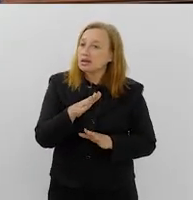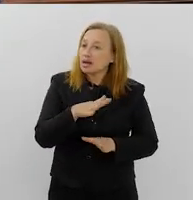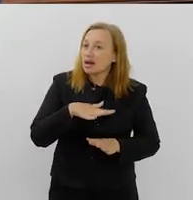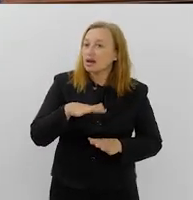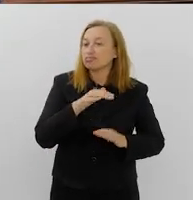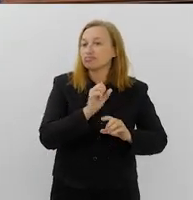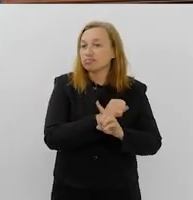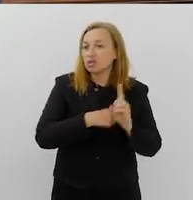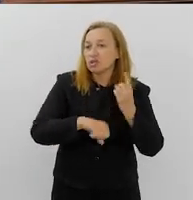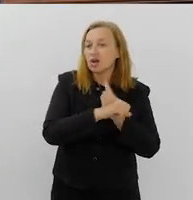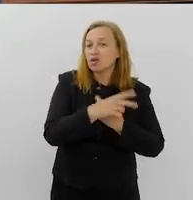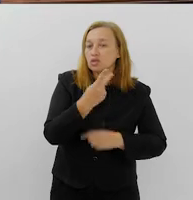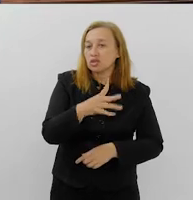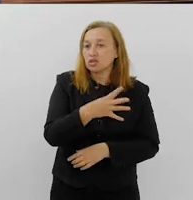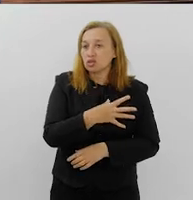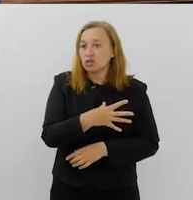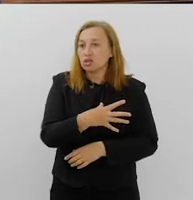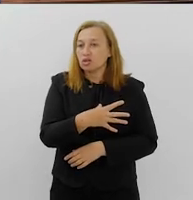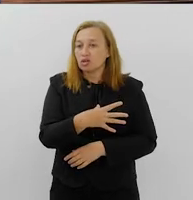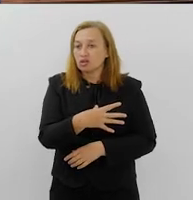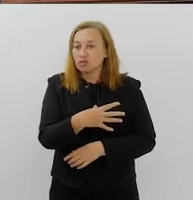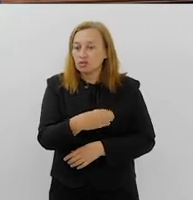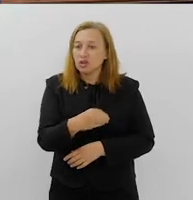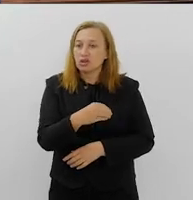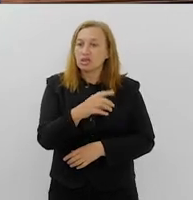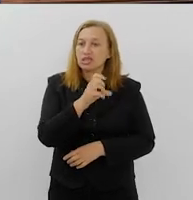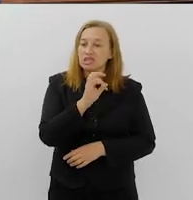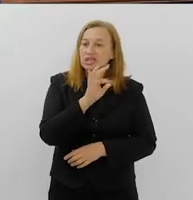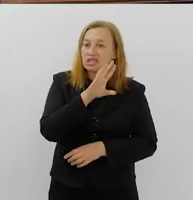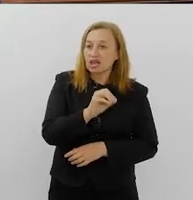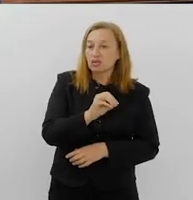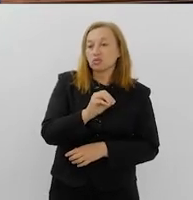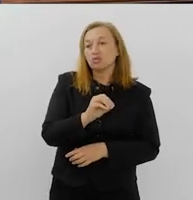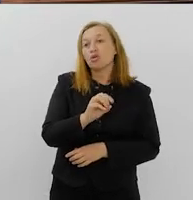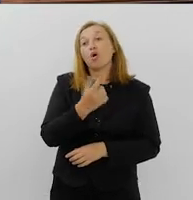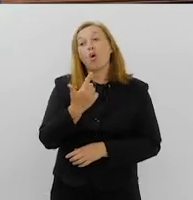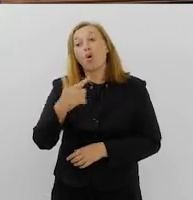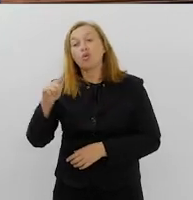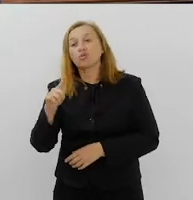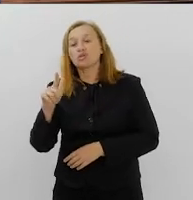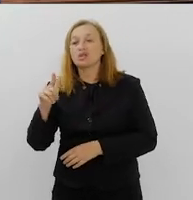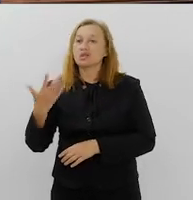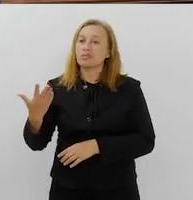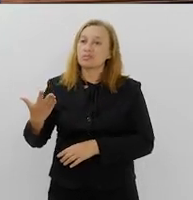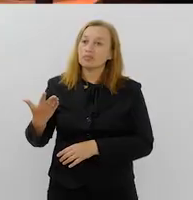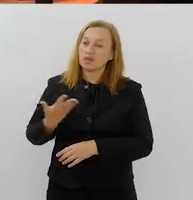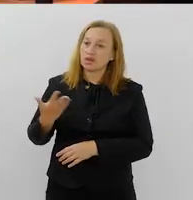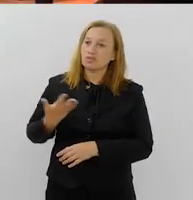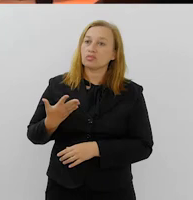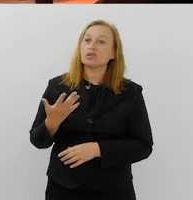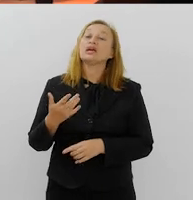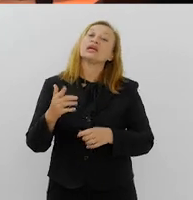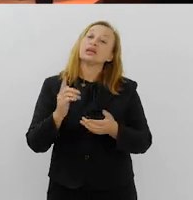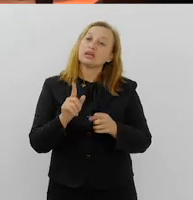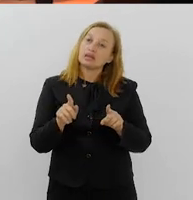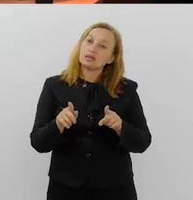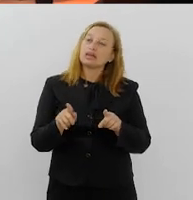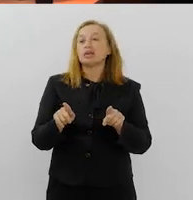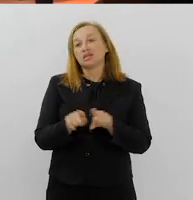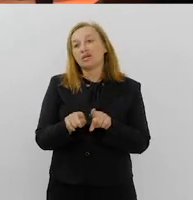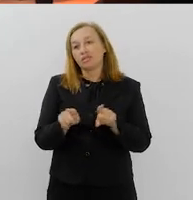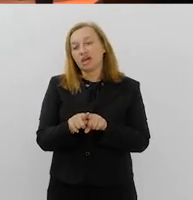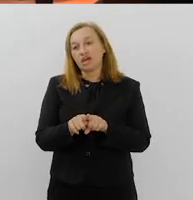parte social, são com seus filhos de santo ou não? São outros amigos? São outros amigos